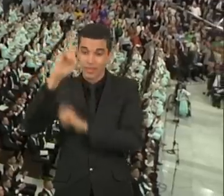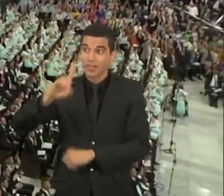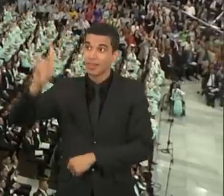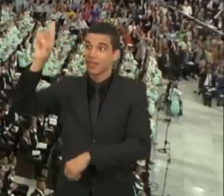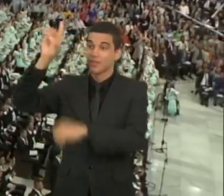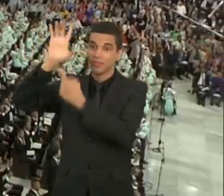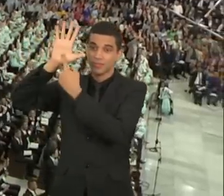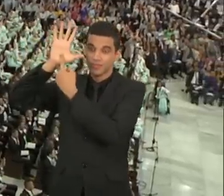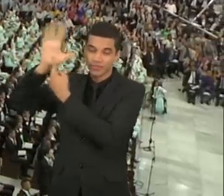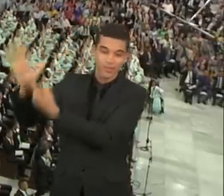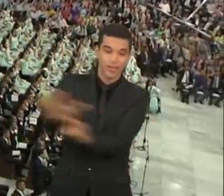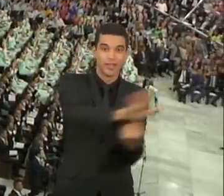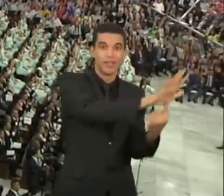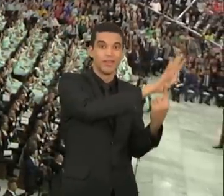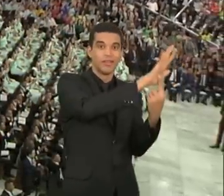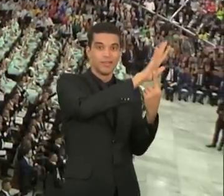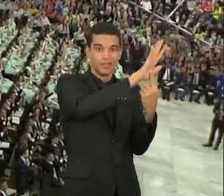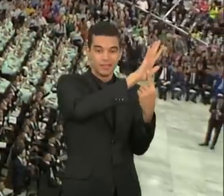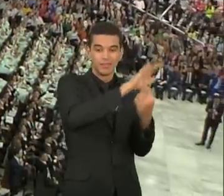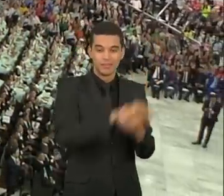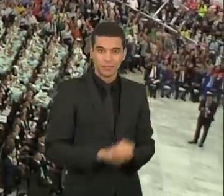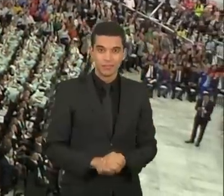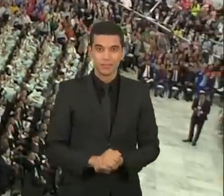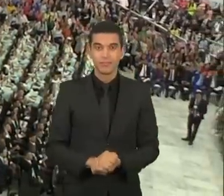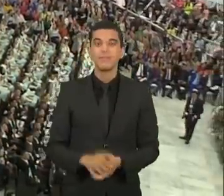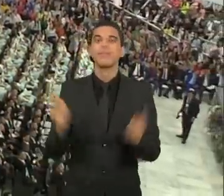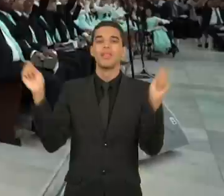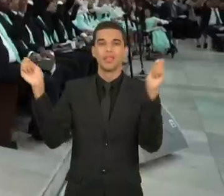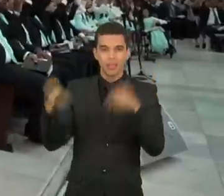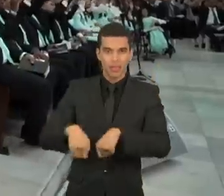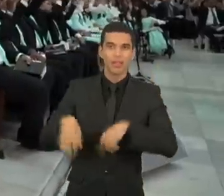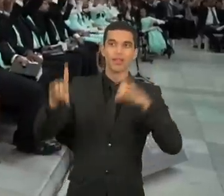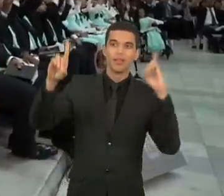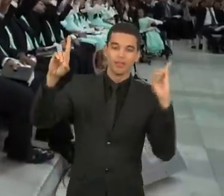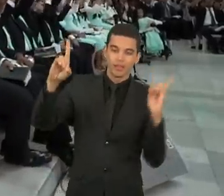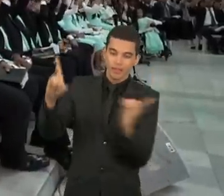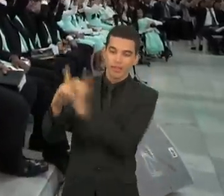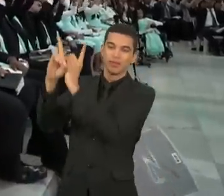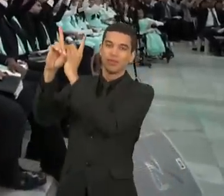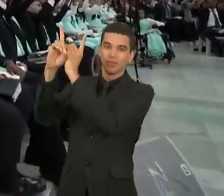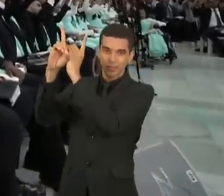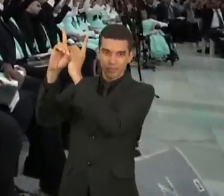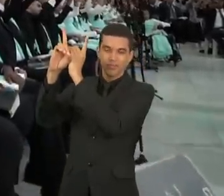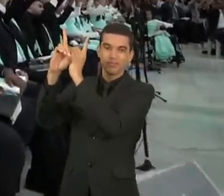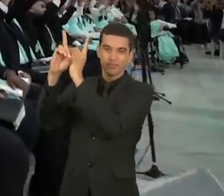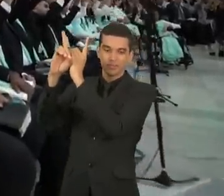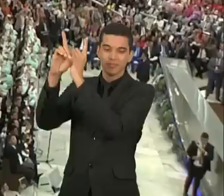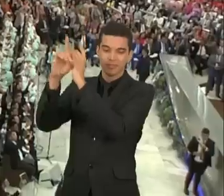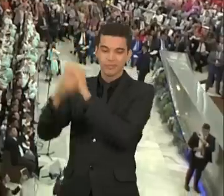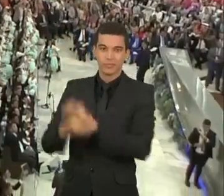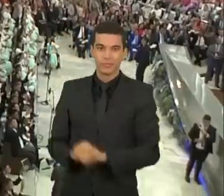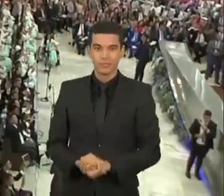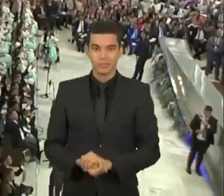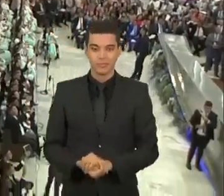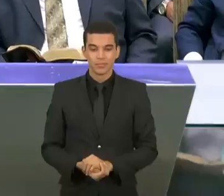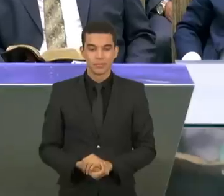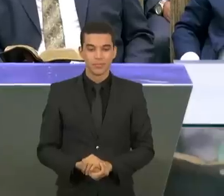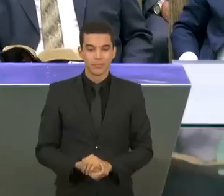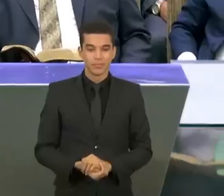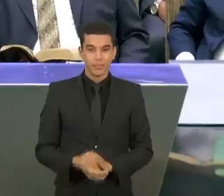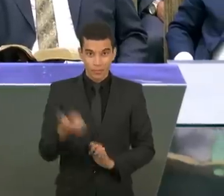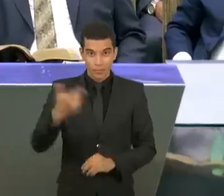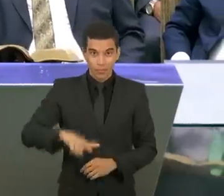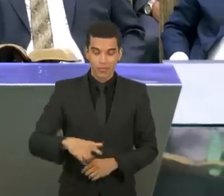revelou. Ele se revelou. É possível achá-lo. É possível achá-lo. Dá para dizer só?